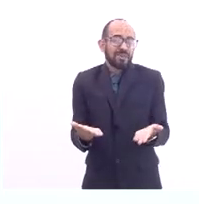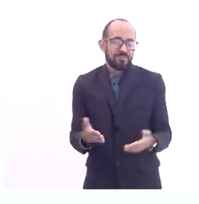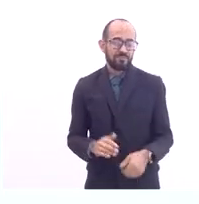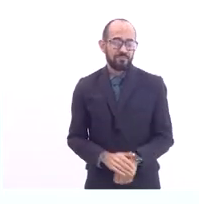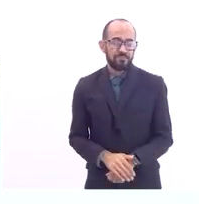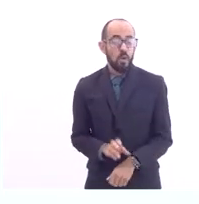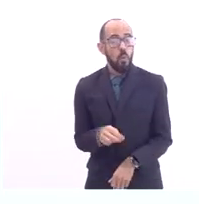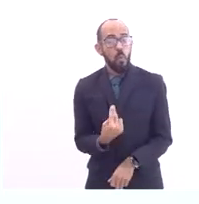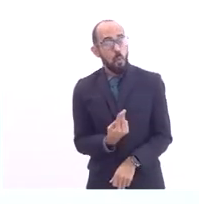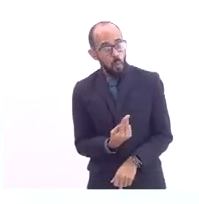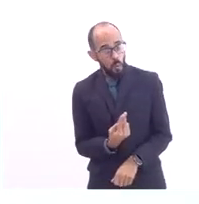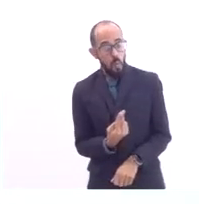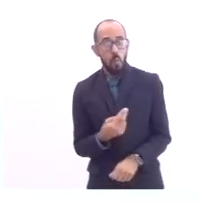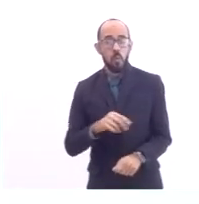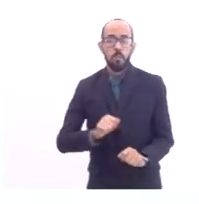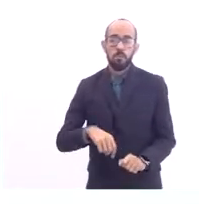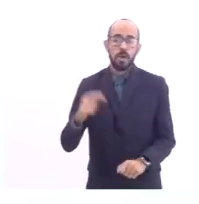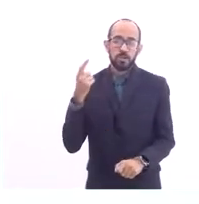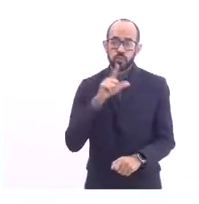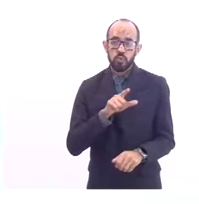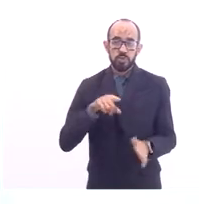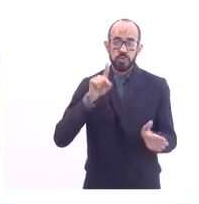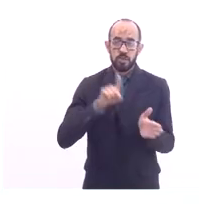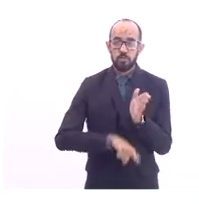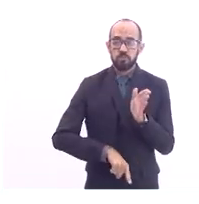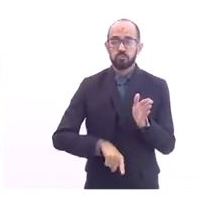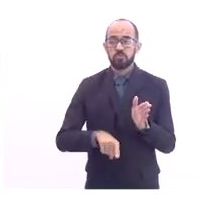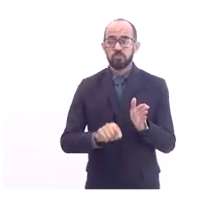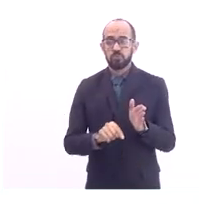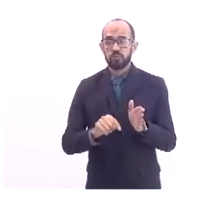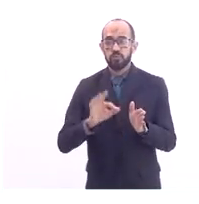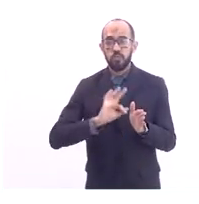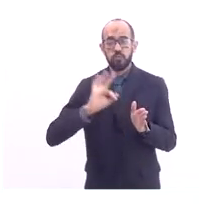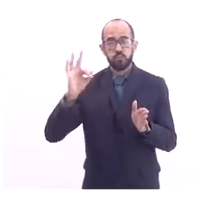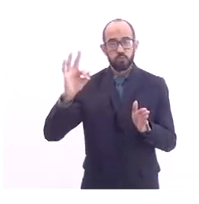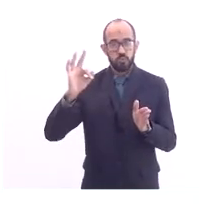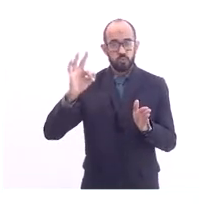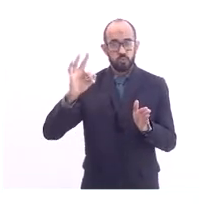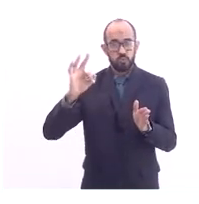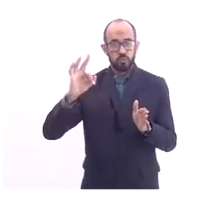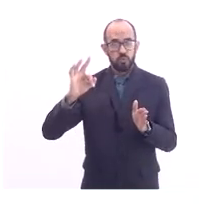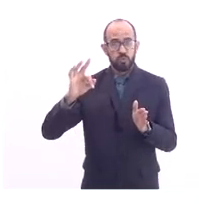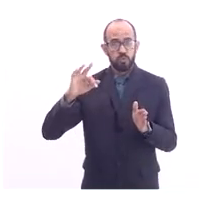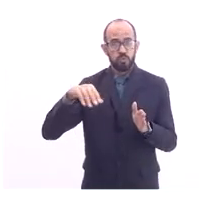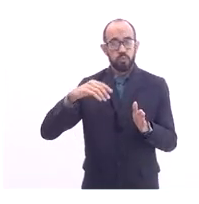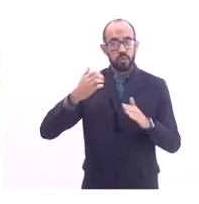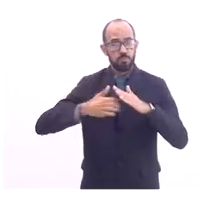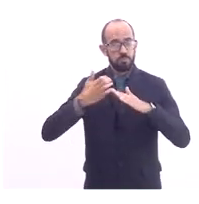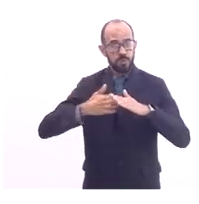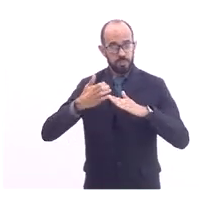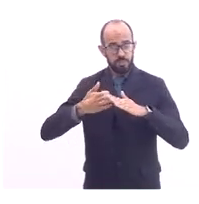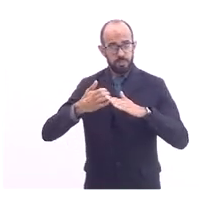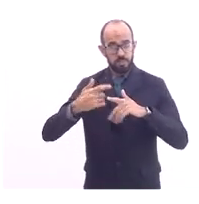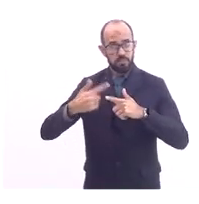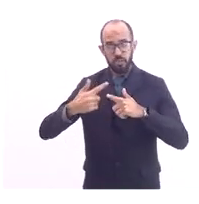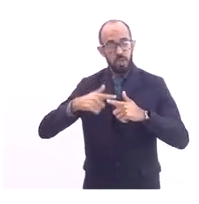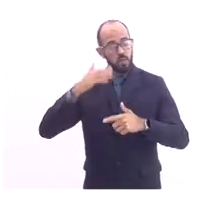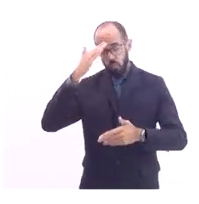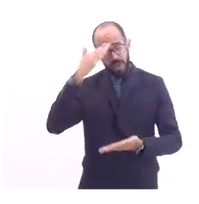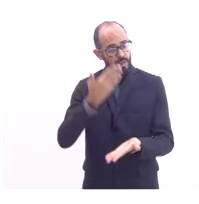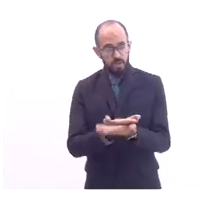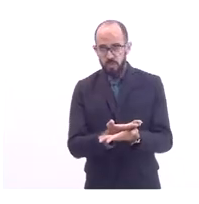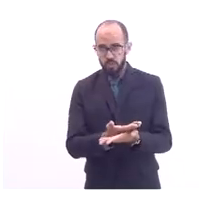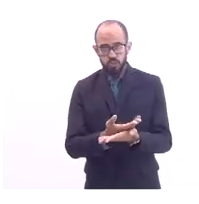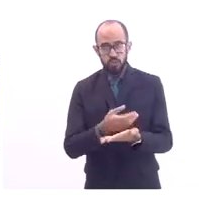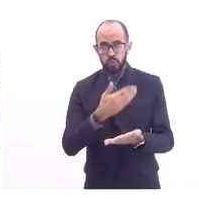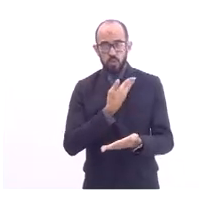Ou para que venha a ser abatido da futura outorga, porque eu não acredito que o governo vá renovar com a